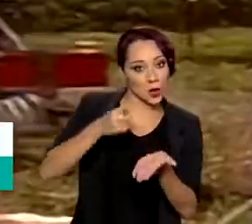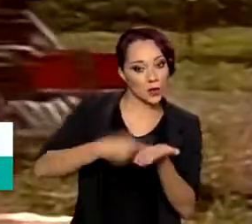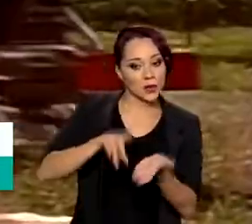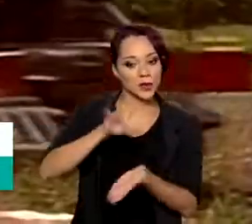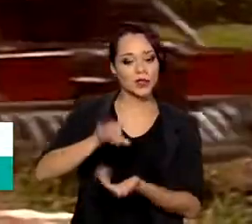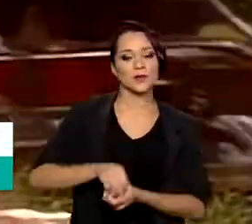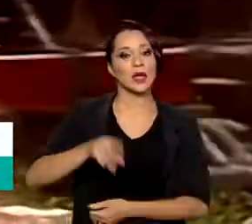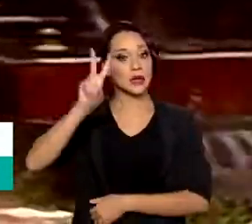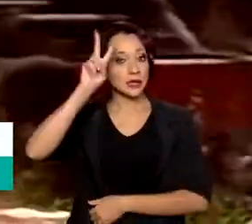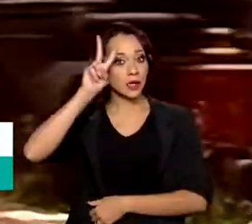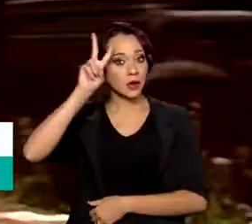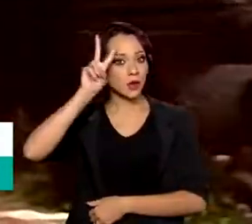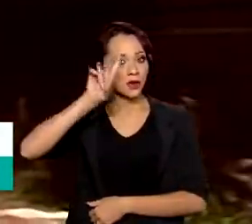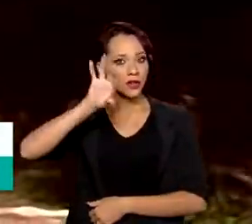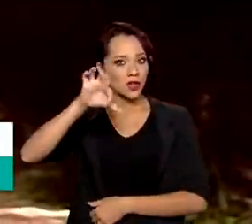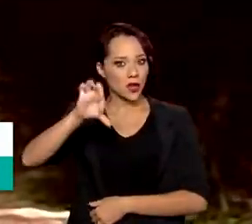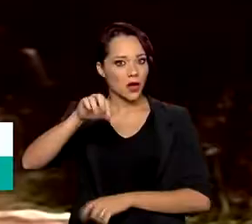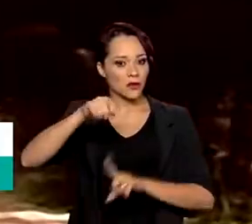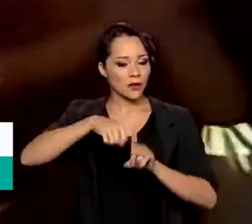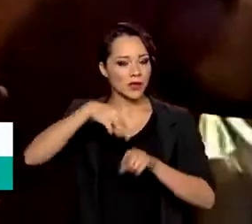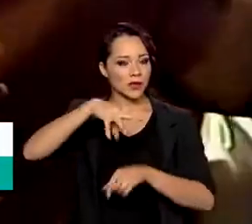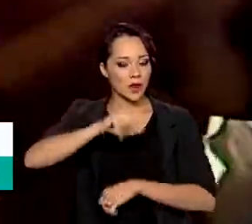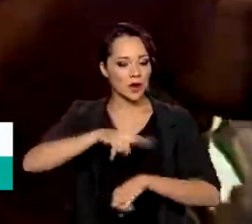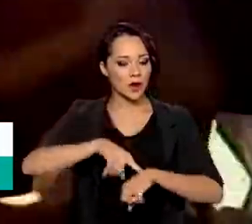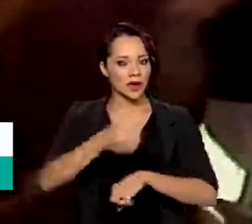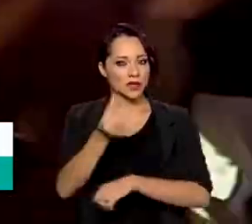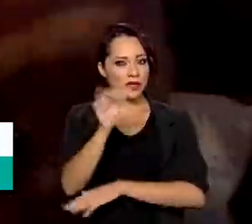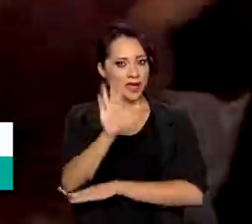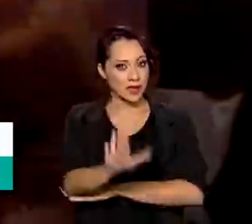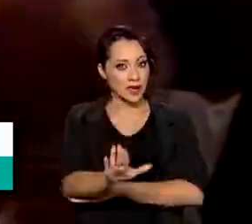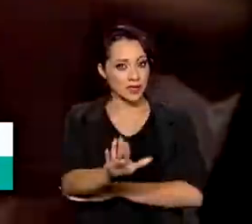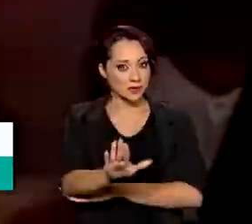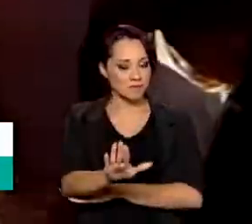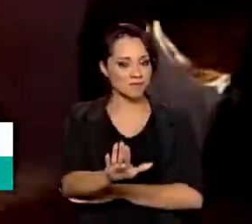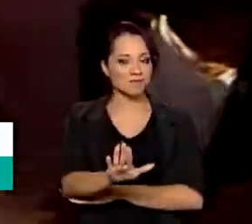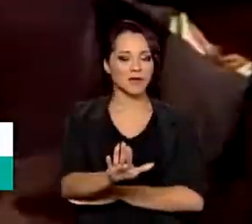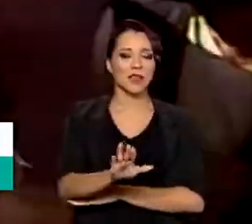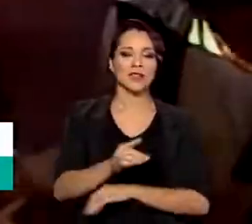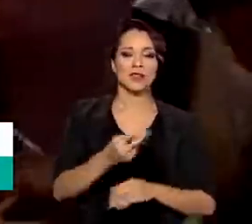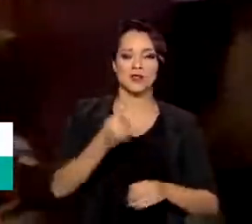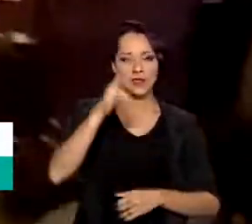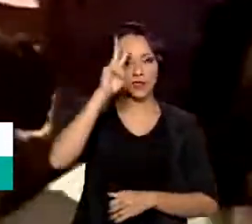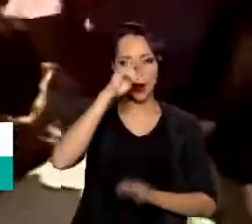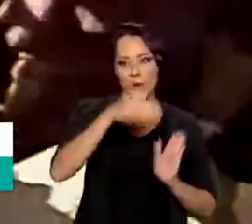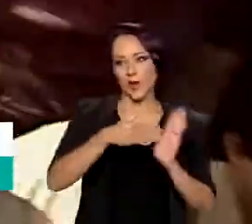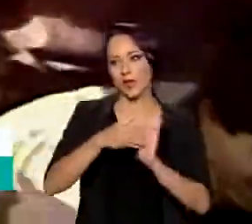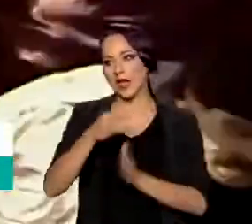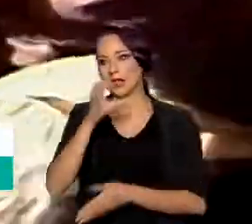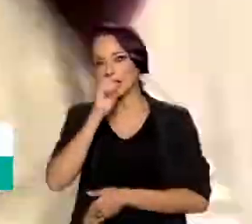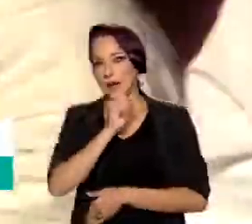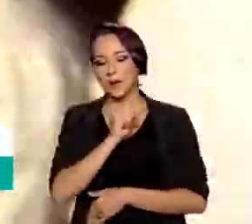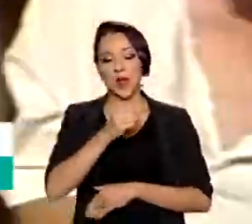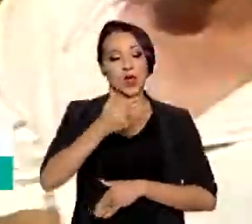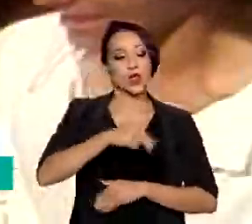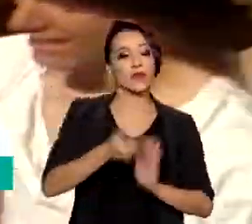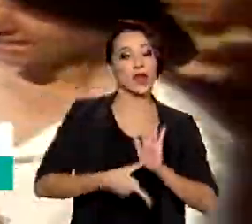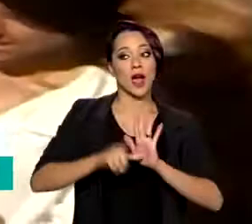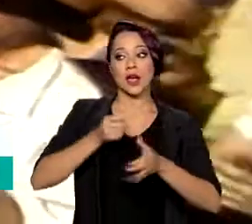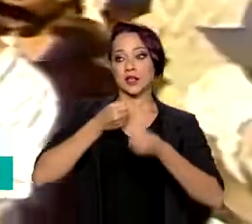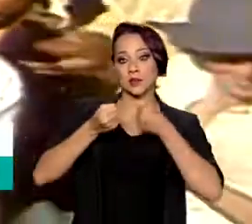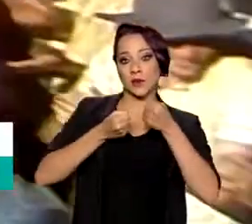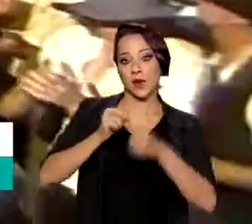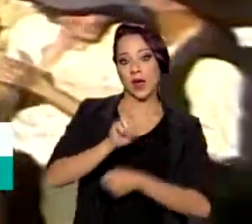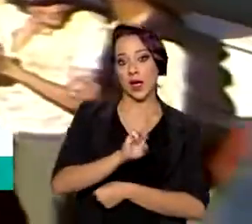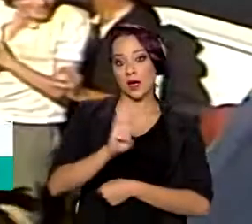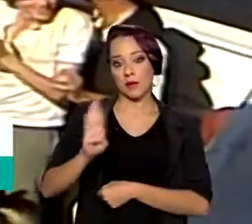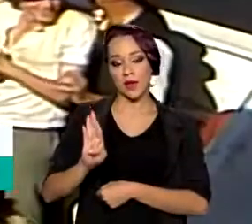Na segunda-feira, dia 9 de maio, às 6 horas da tarde. No ar de segunda a sábado, a novela vai vir antes do jornal Repórter